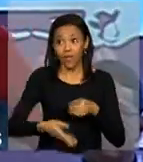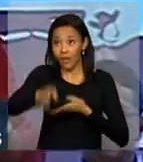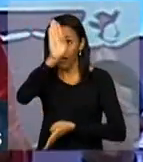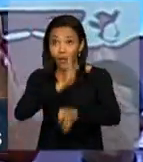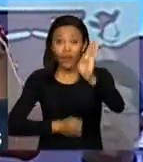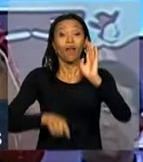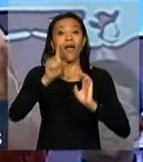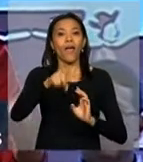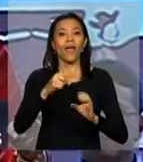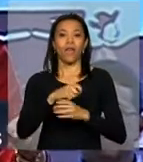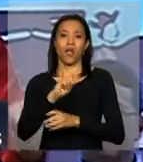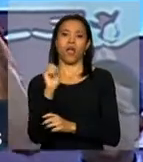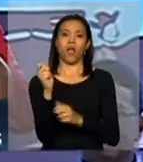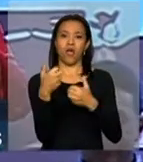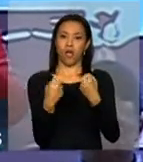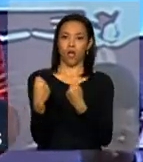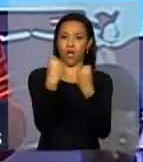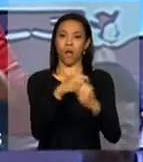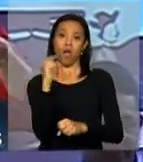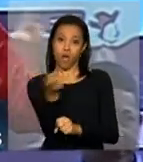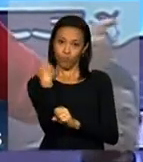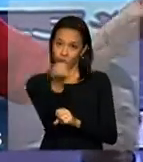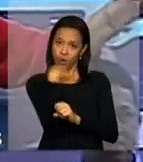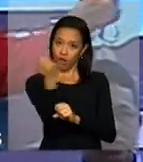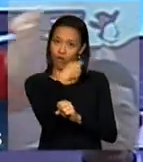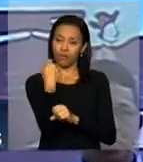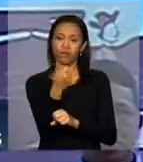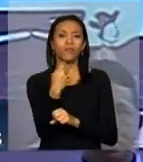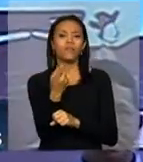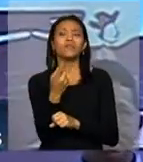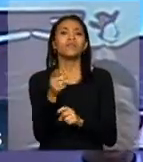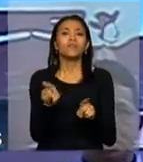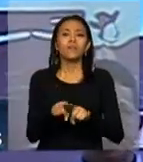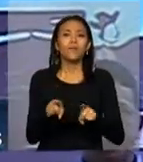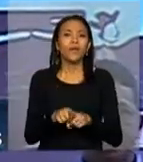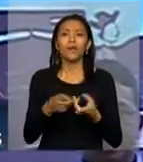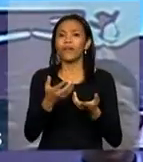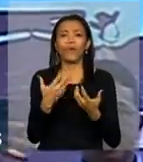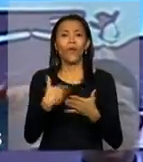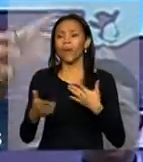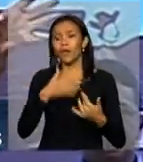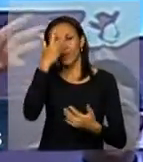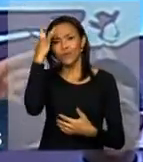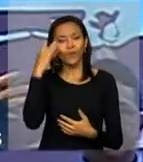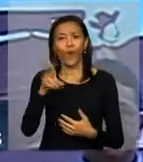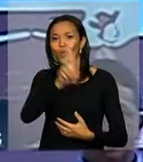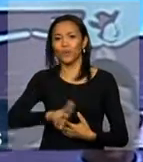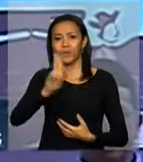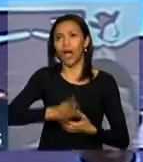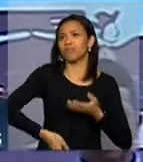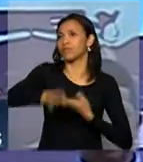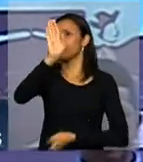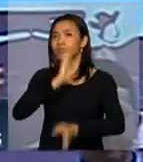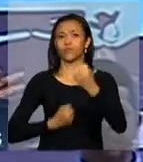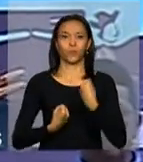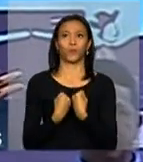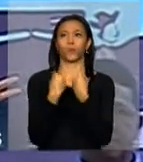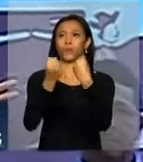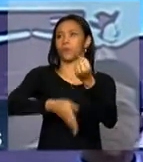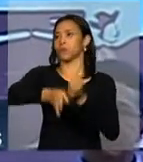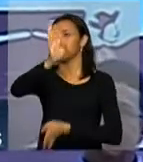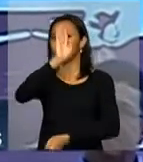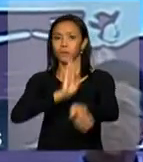SAMU, serve para fazer o trânsito das pessoas através das grandes